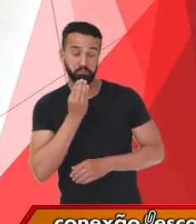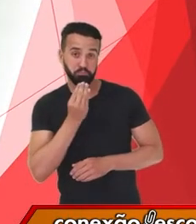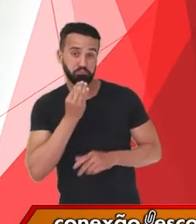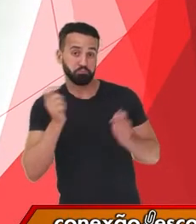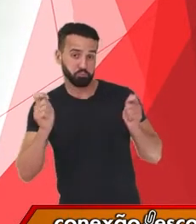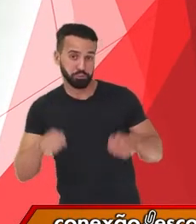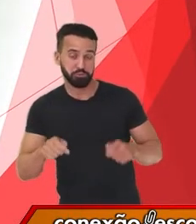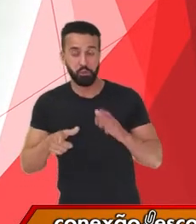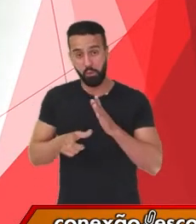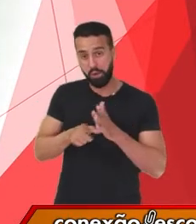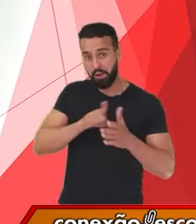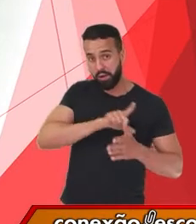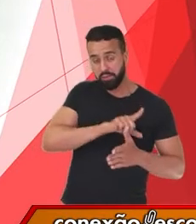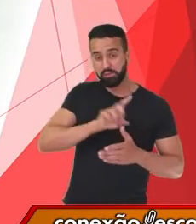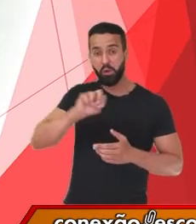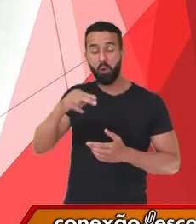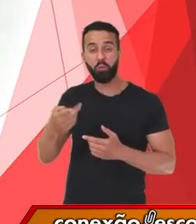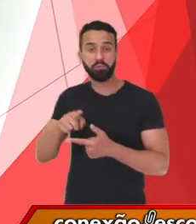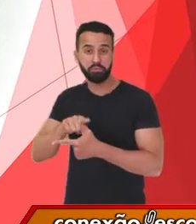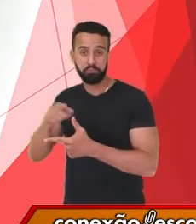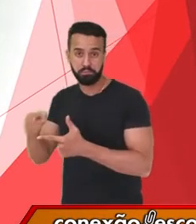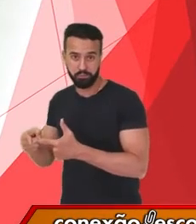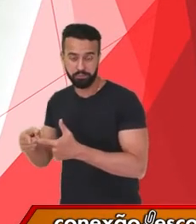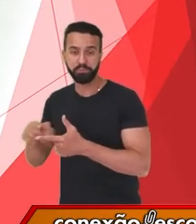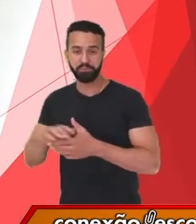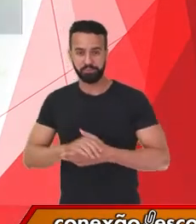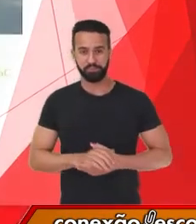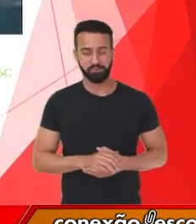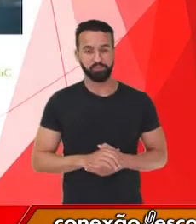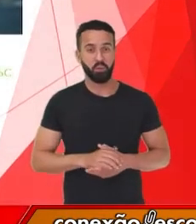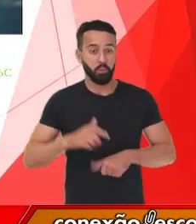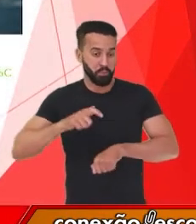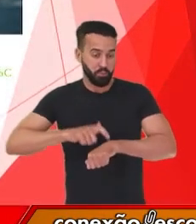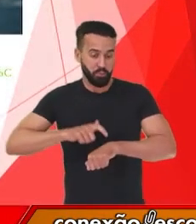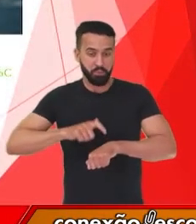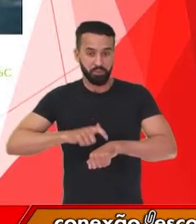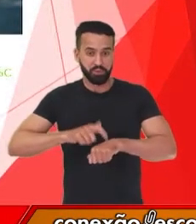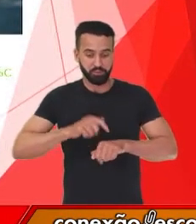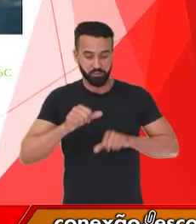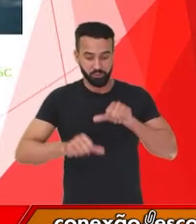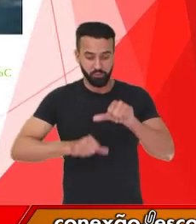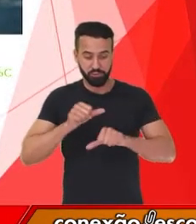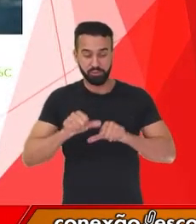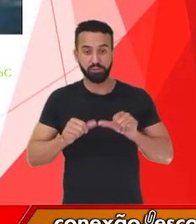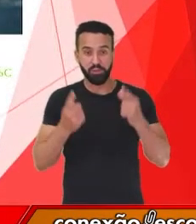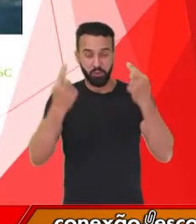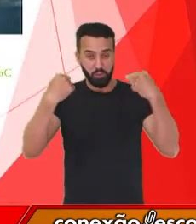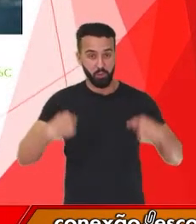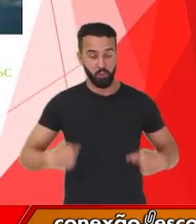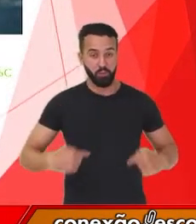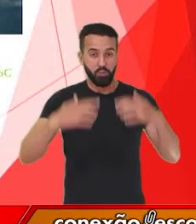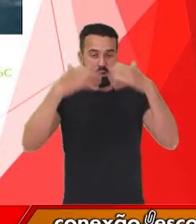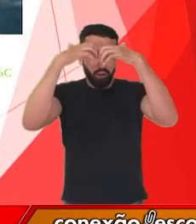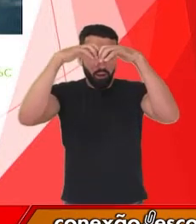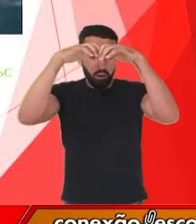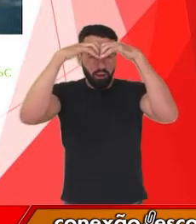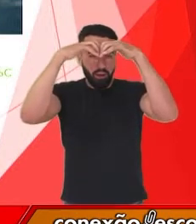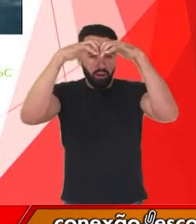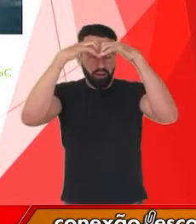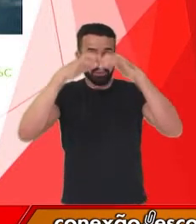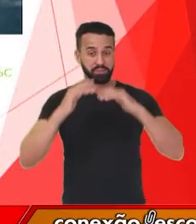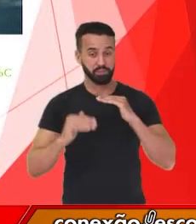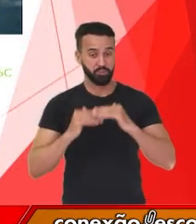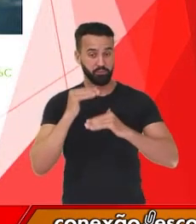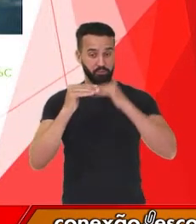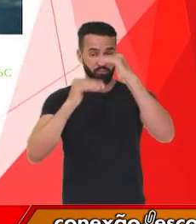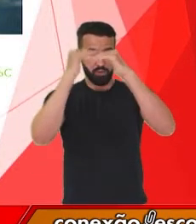pouco depois dessa idade. Na puberdade, acontece o amadurecimento do cérebro, resultando em